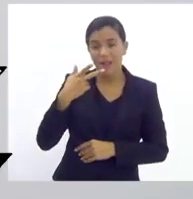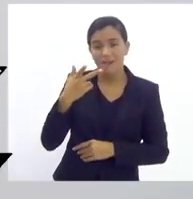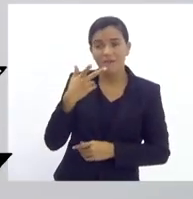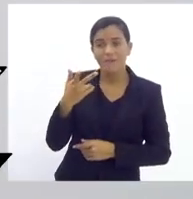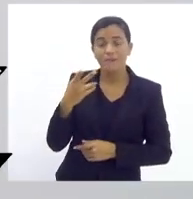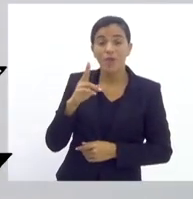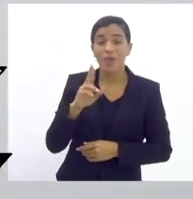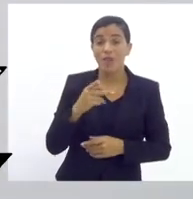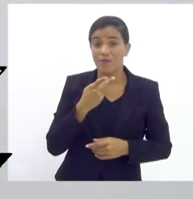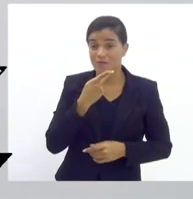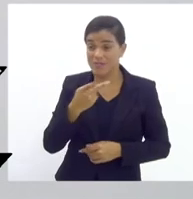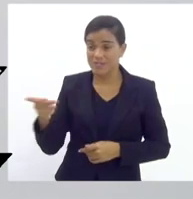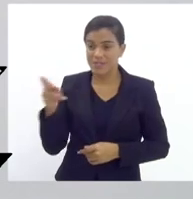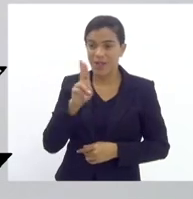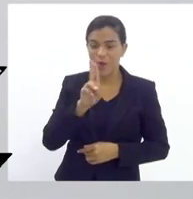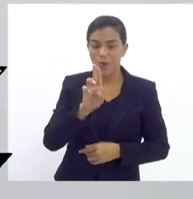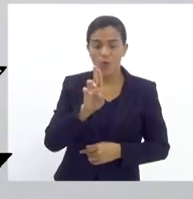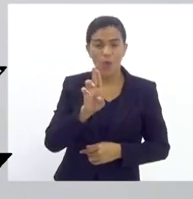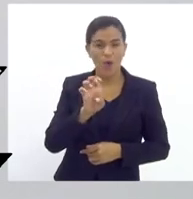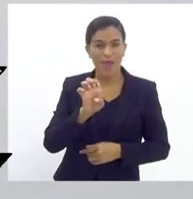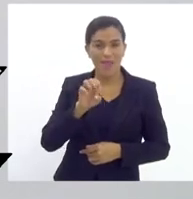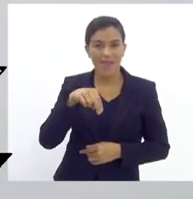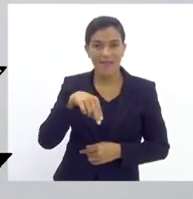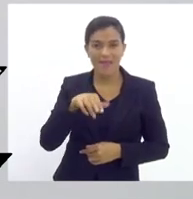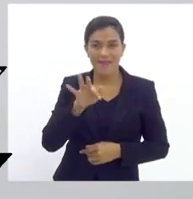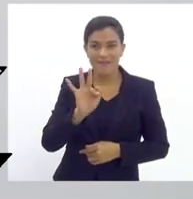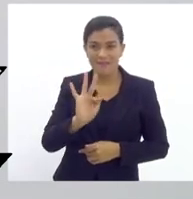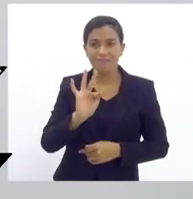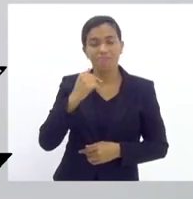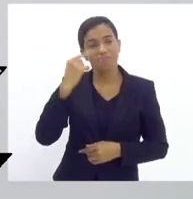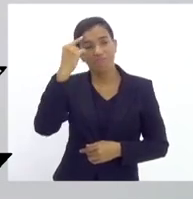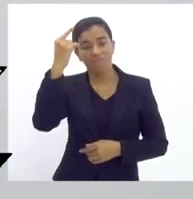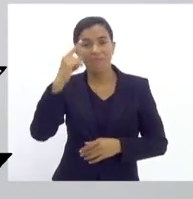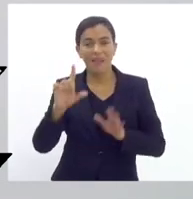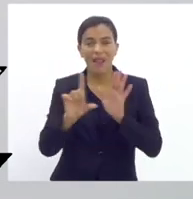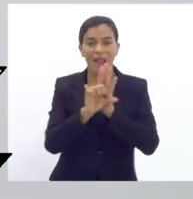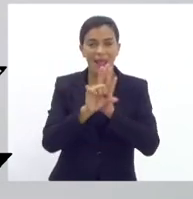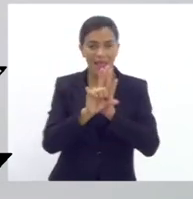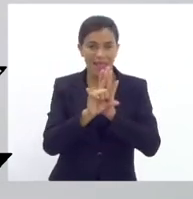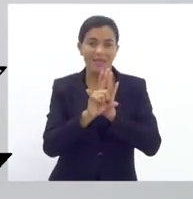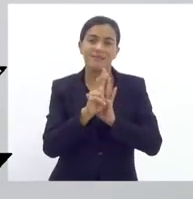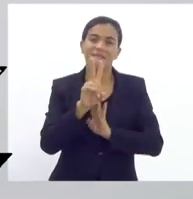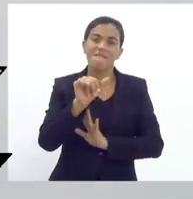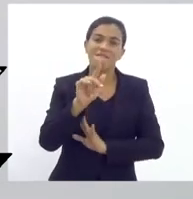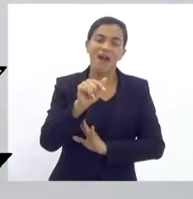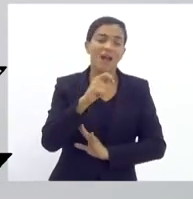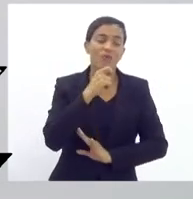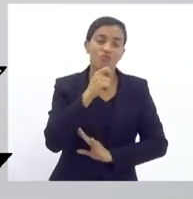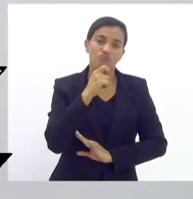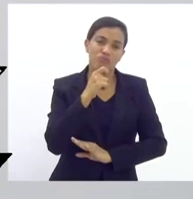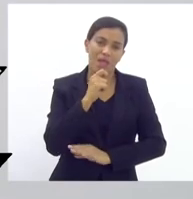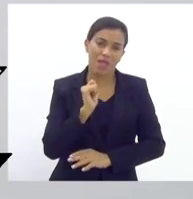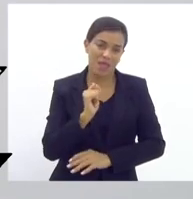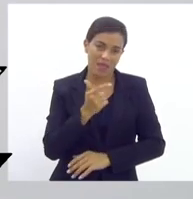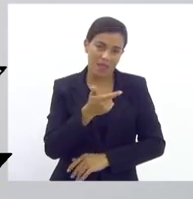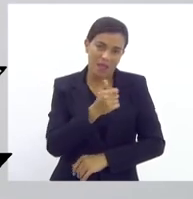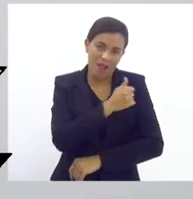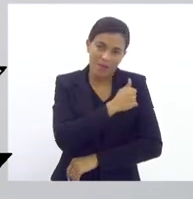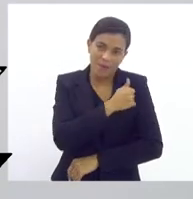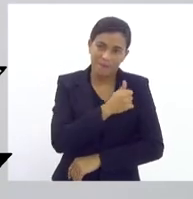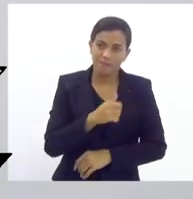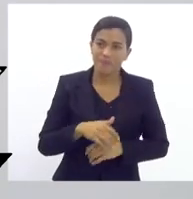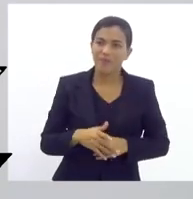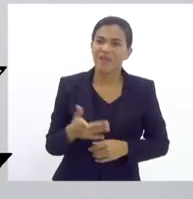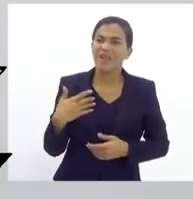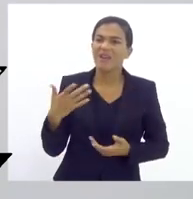foi a UEF visitar para pensar na aplicação da Lei das vagas ociosas aliás da tradução juramenta a gente